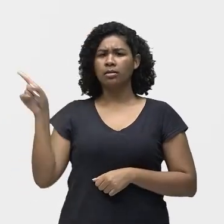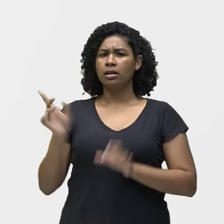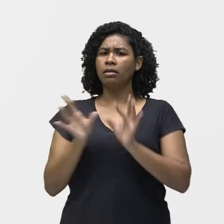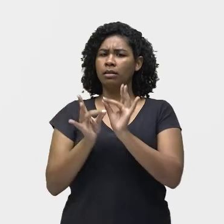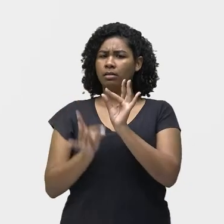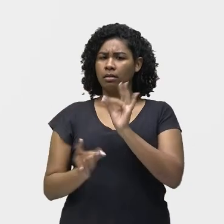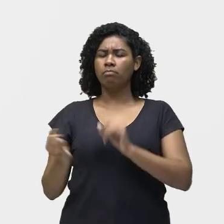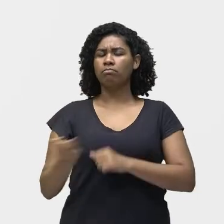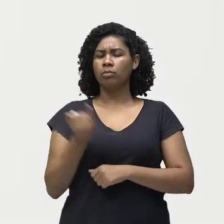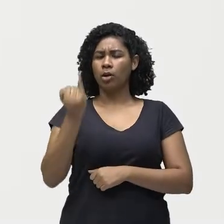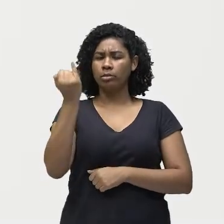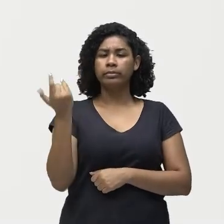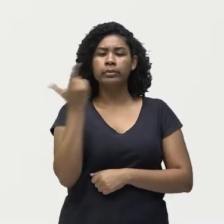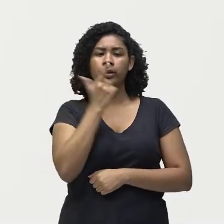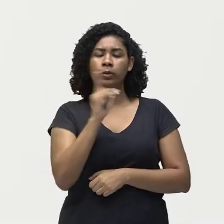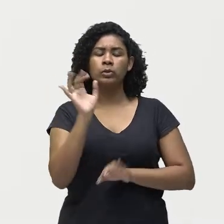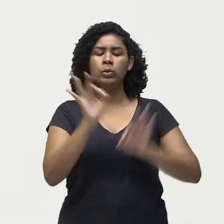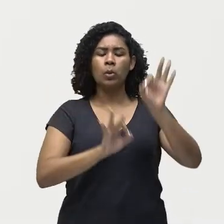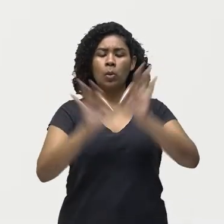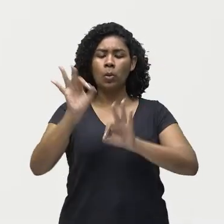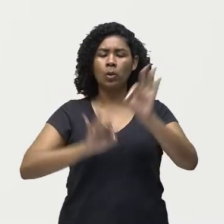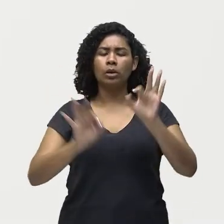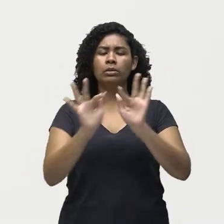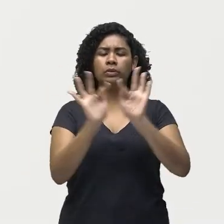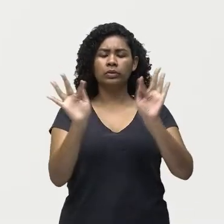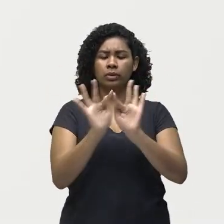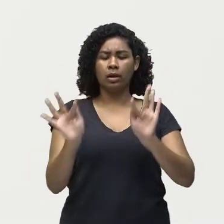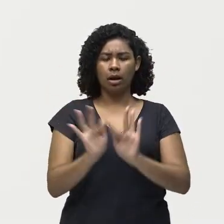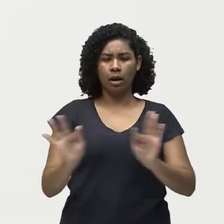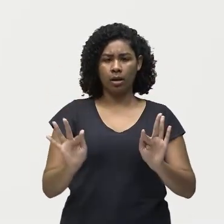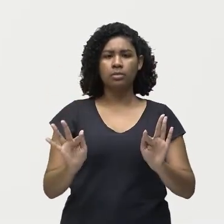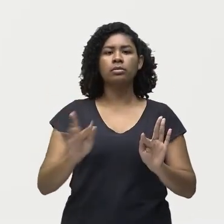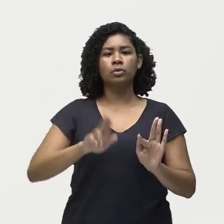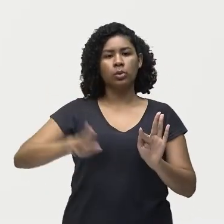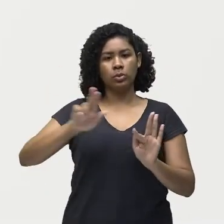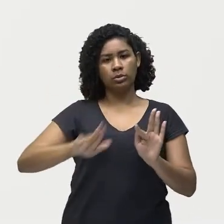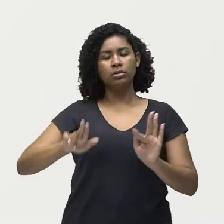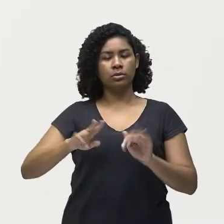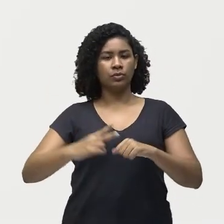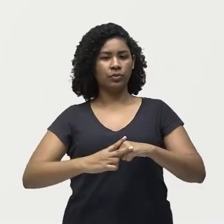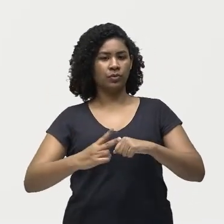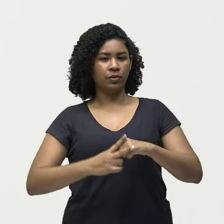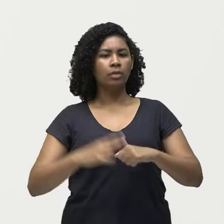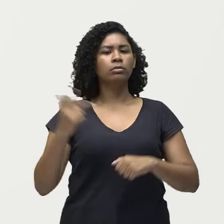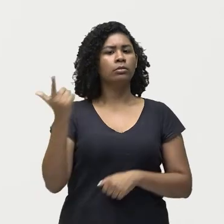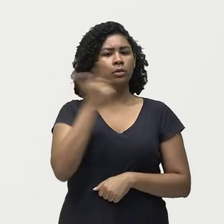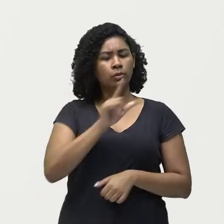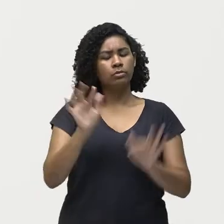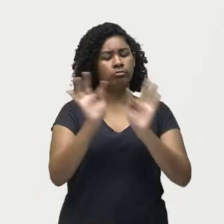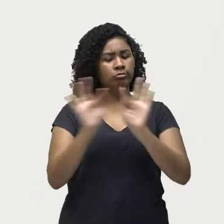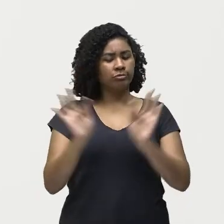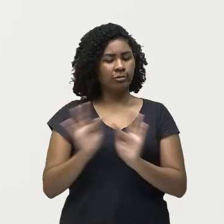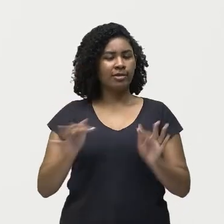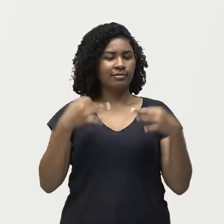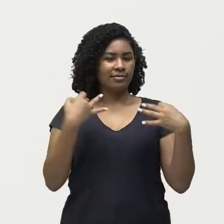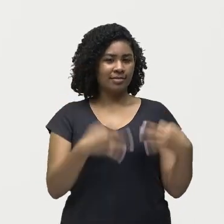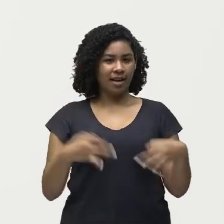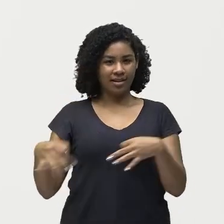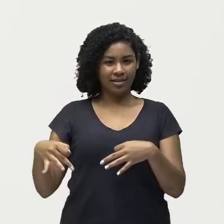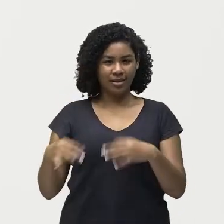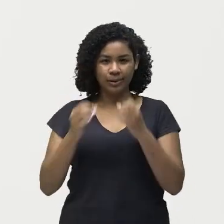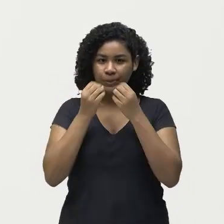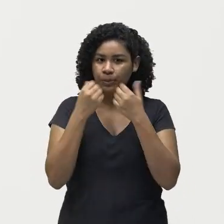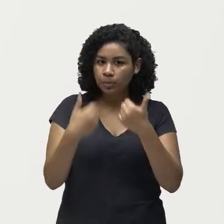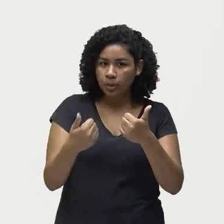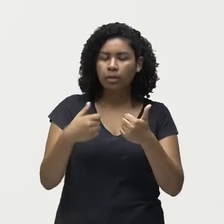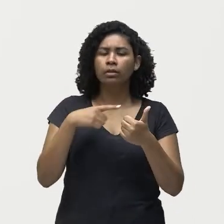formar direitinho a forma do gerúndio lá nos meus verbos, para dar tudo certo, não dar erro, certo? Temos